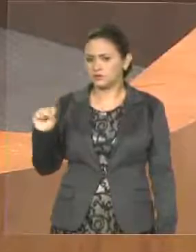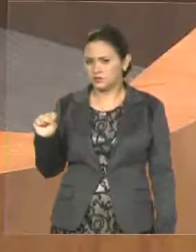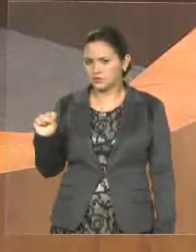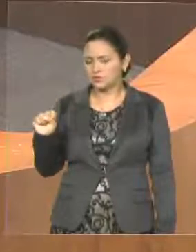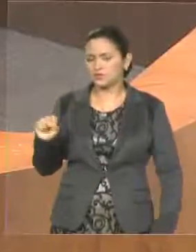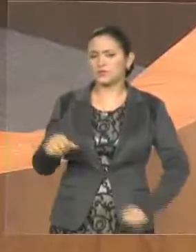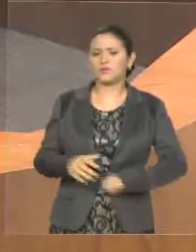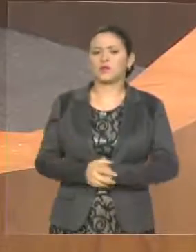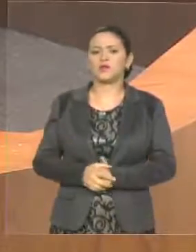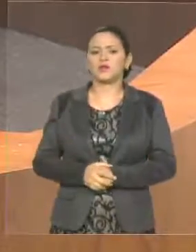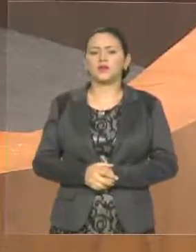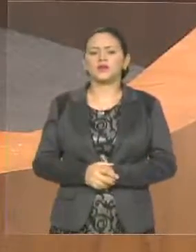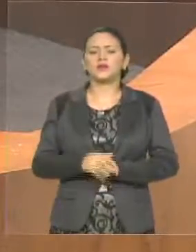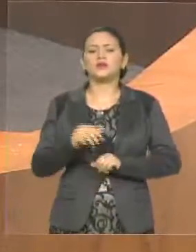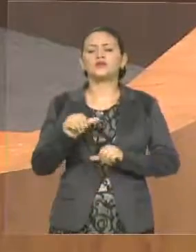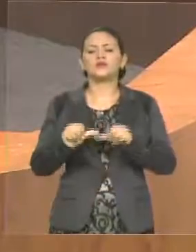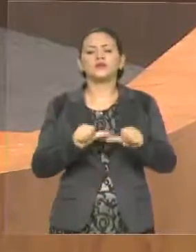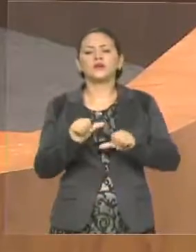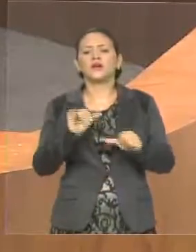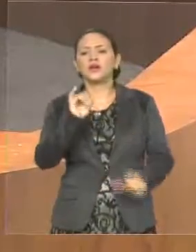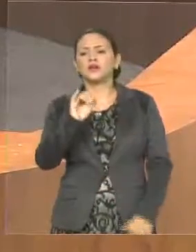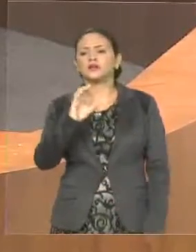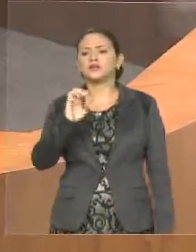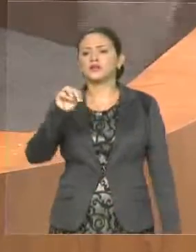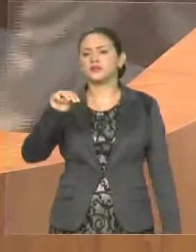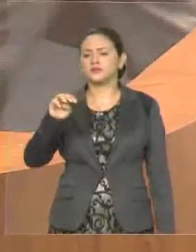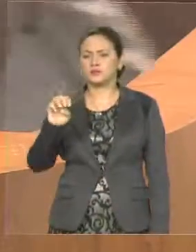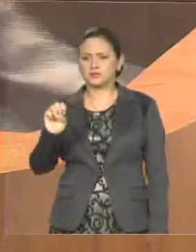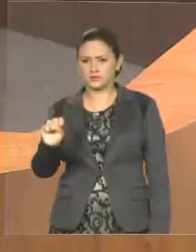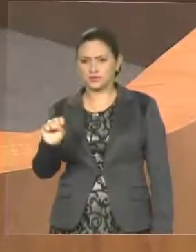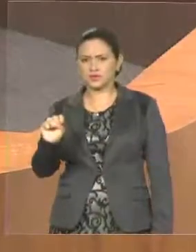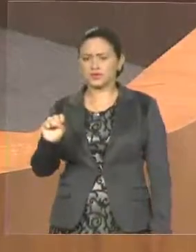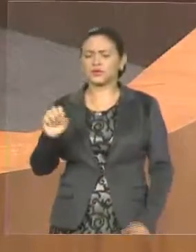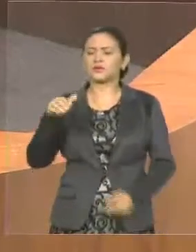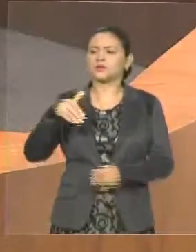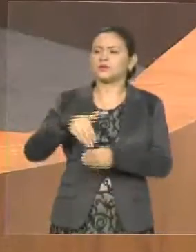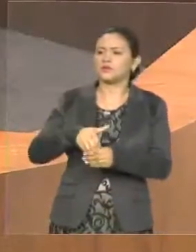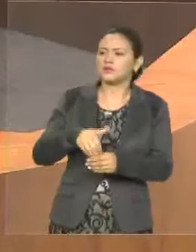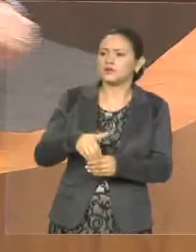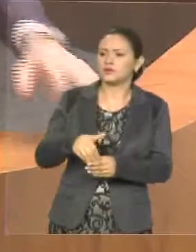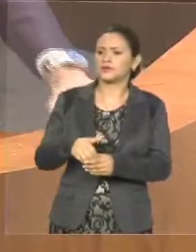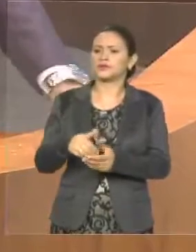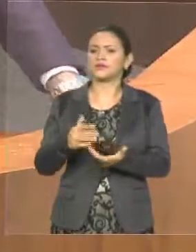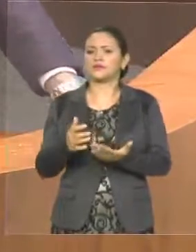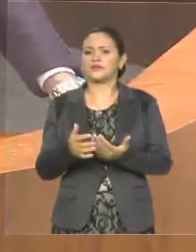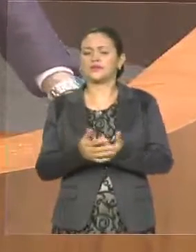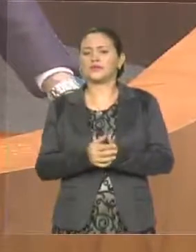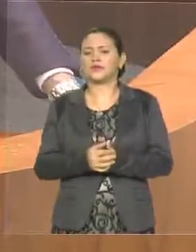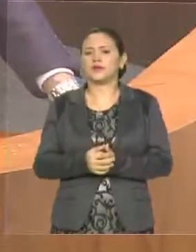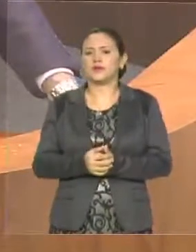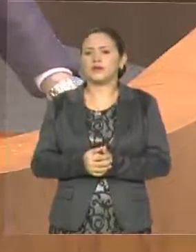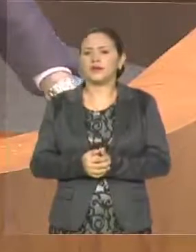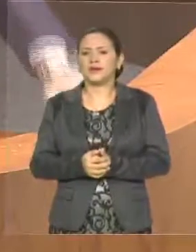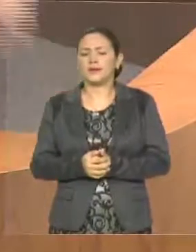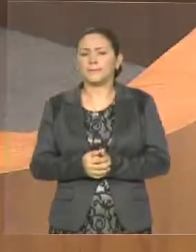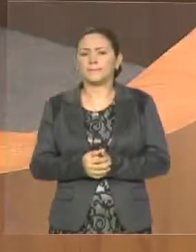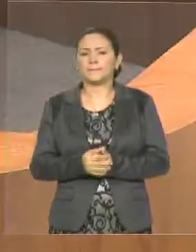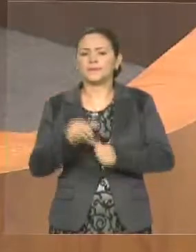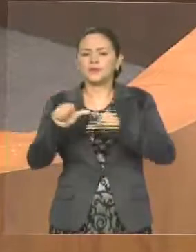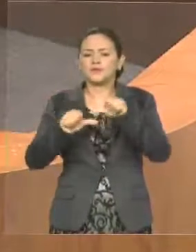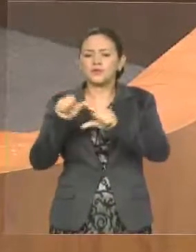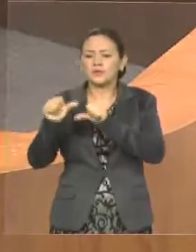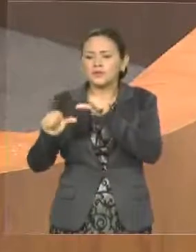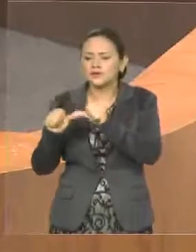os empresários, os pequenos, os grandes, os médios empresários, aperto no bolso da população do Maranhão em meio a